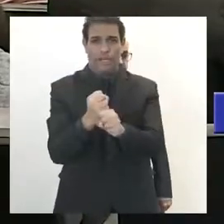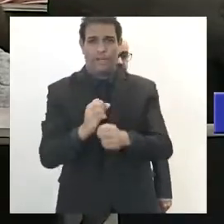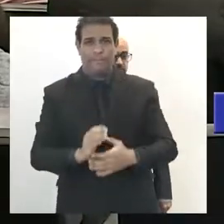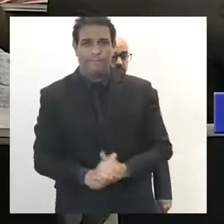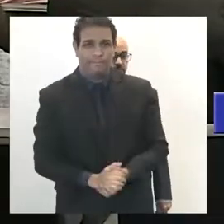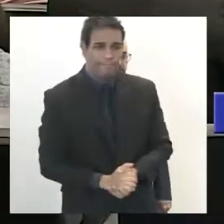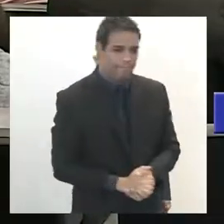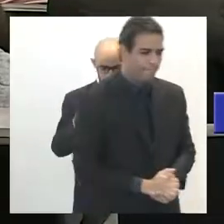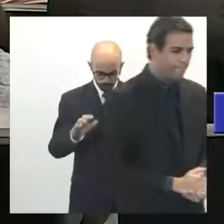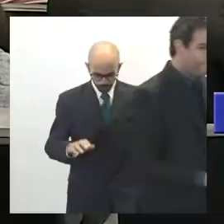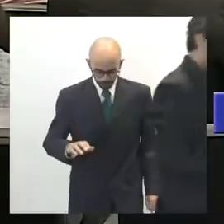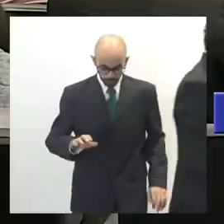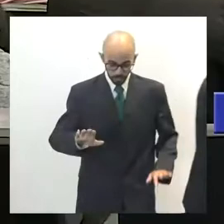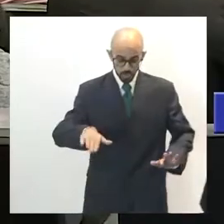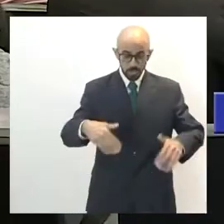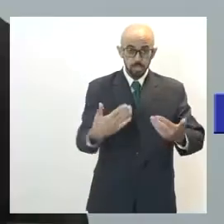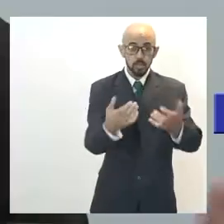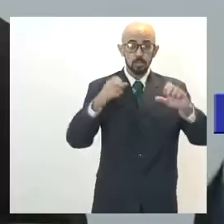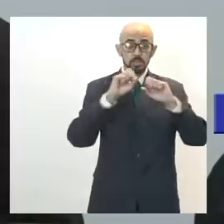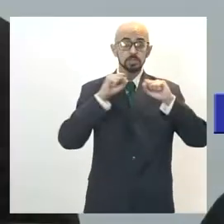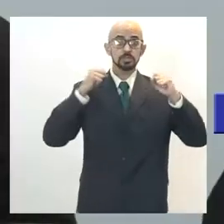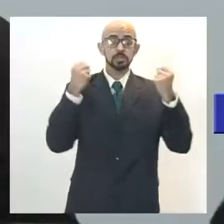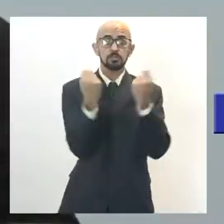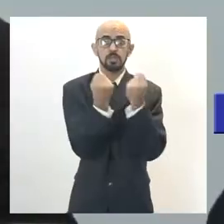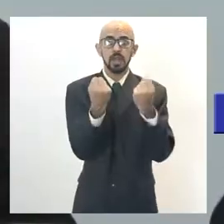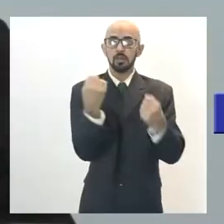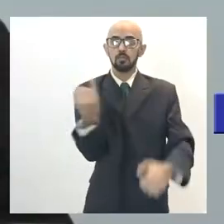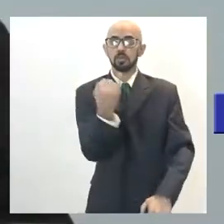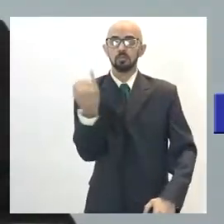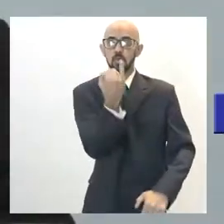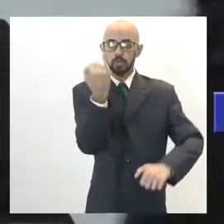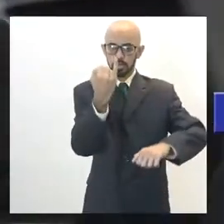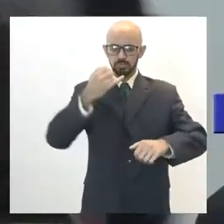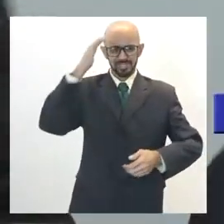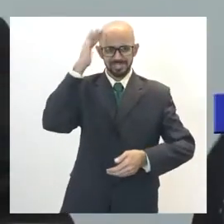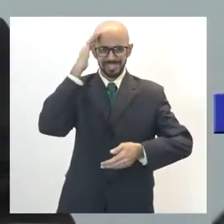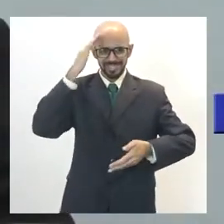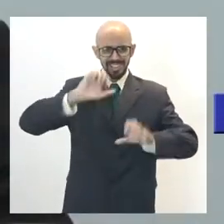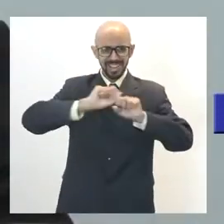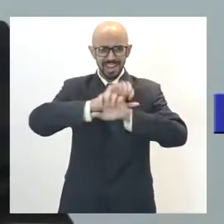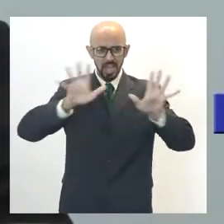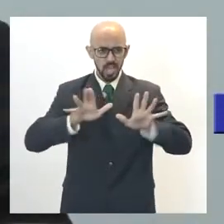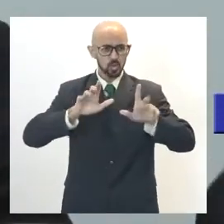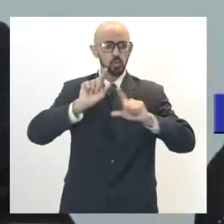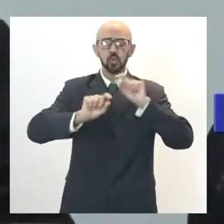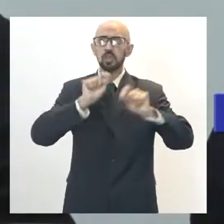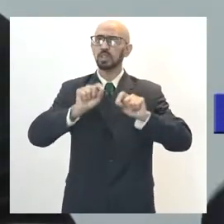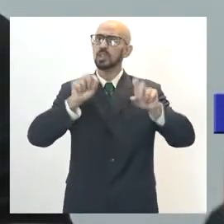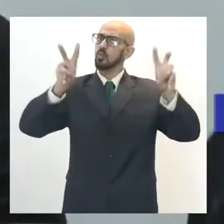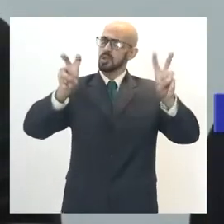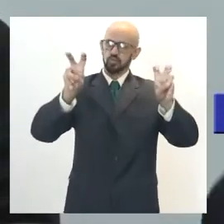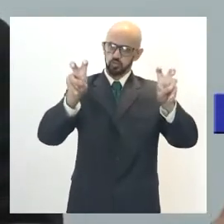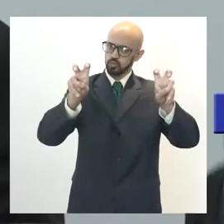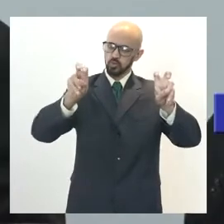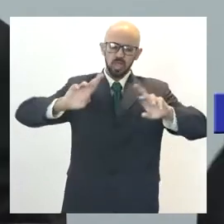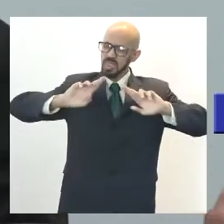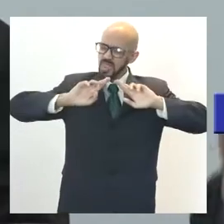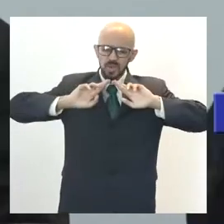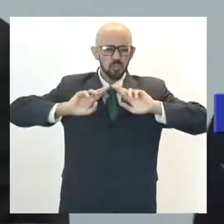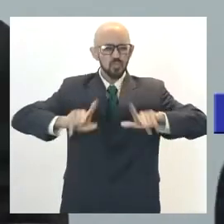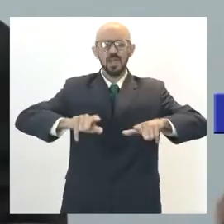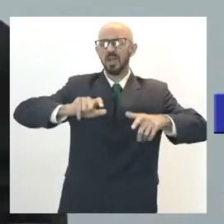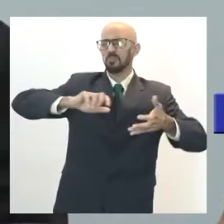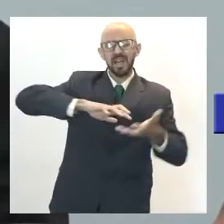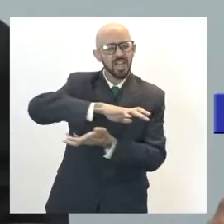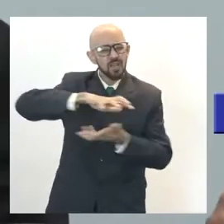esse Esse seminário é muito importante para que a gente possa entender de fato do que que nós estamos tratando não se trata de uma mera